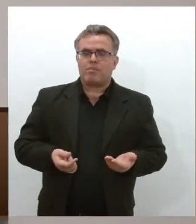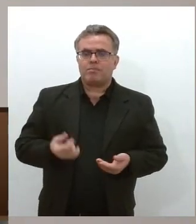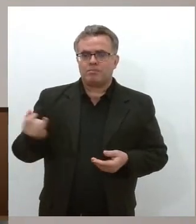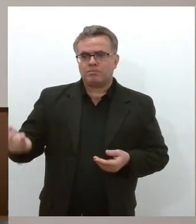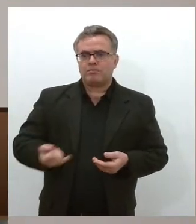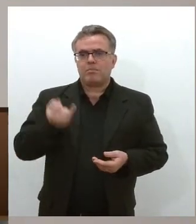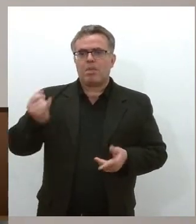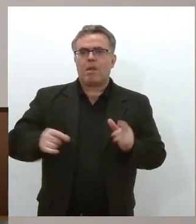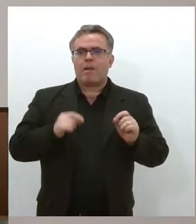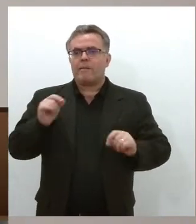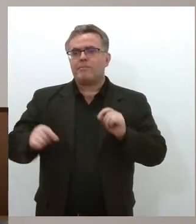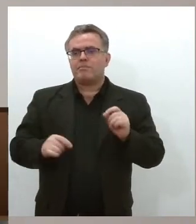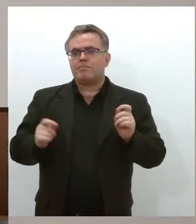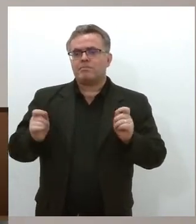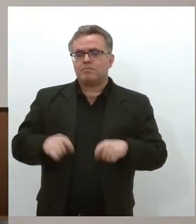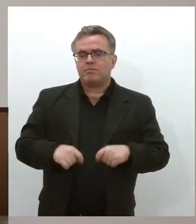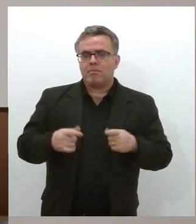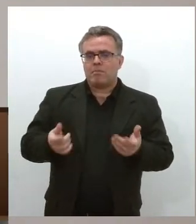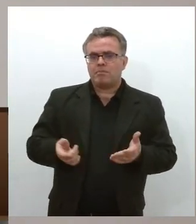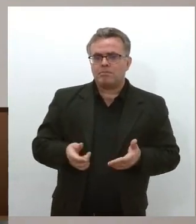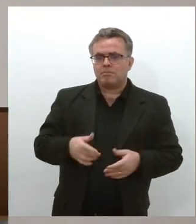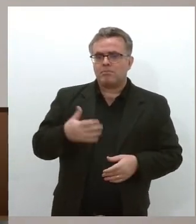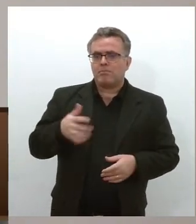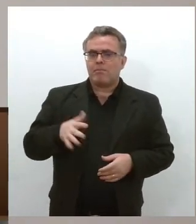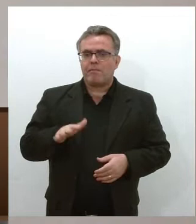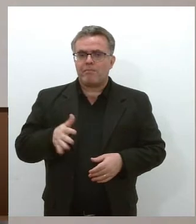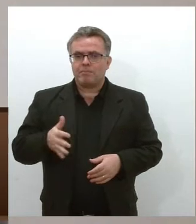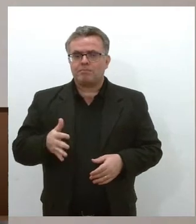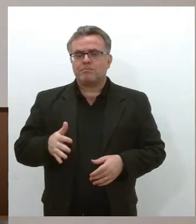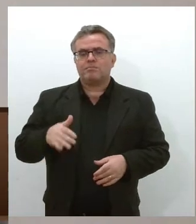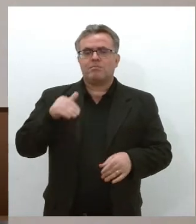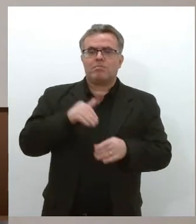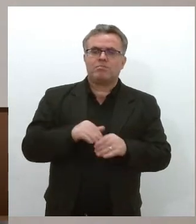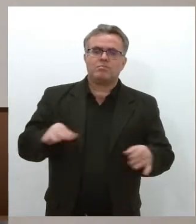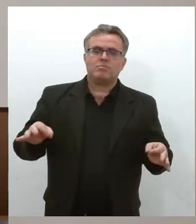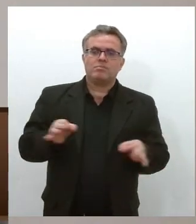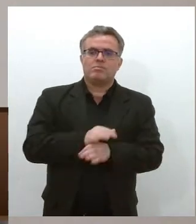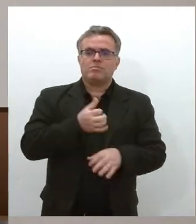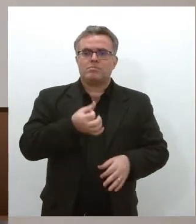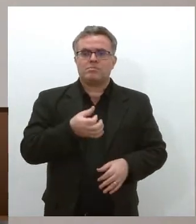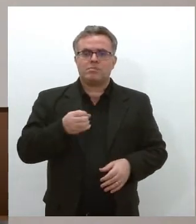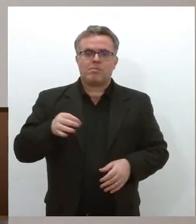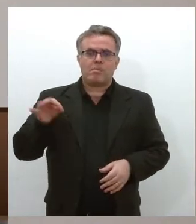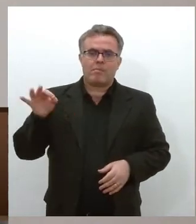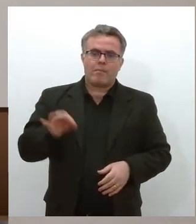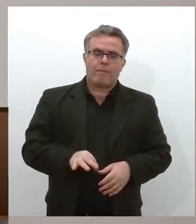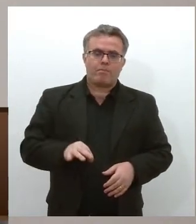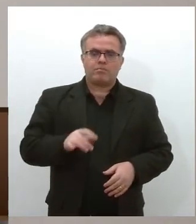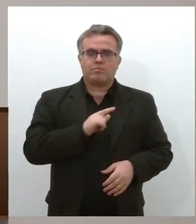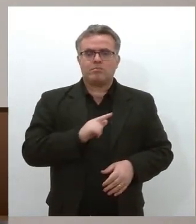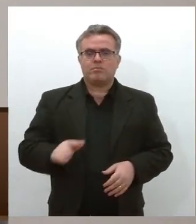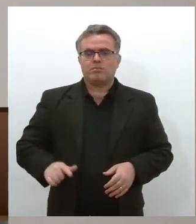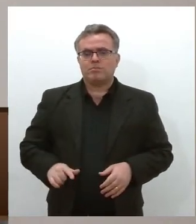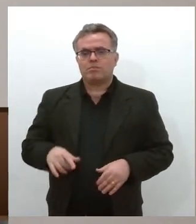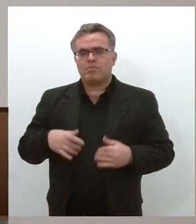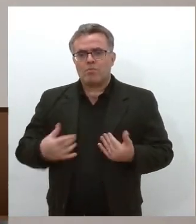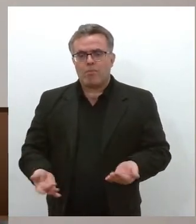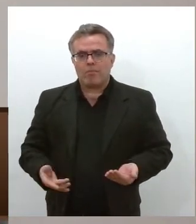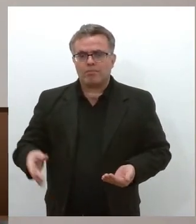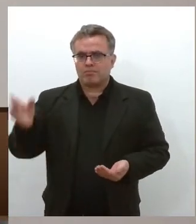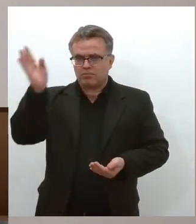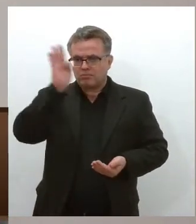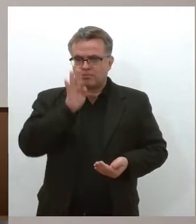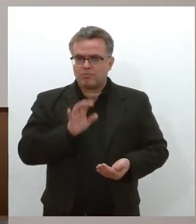traz é que há uma média de reeleição de 60% dos governadores. Então, o Brasil, ele tem esse costume